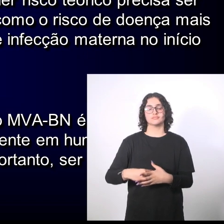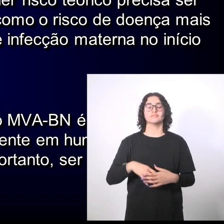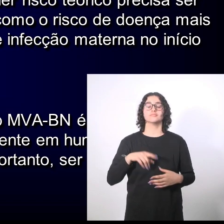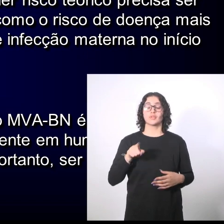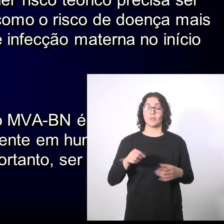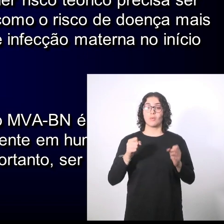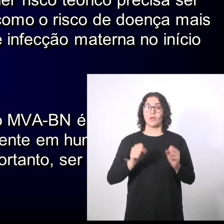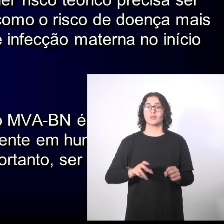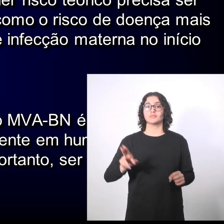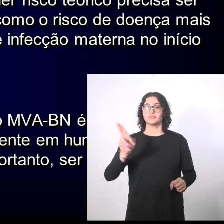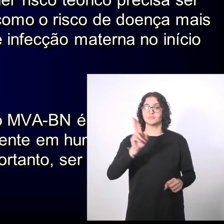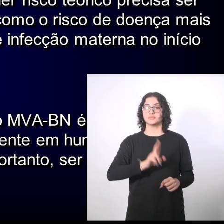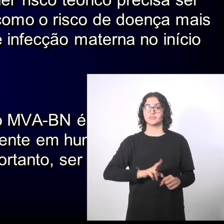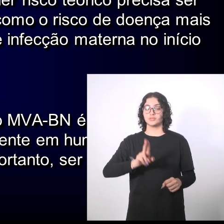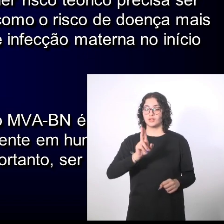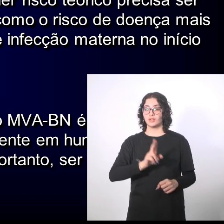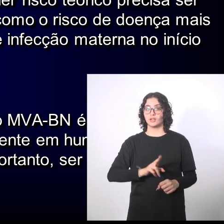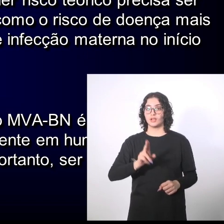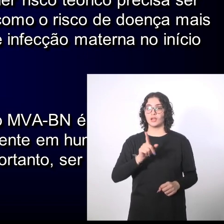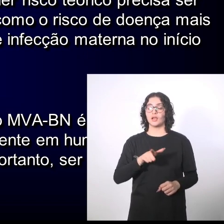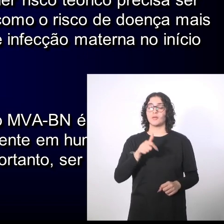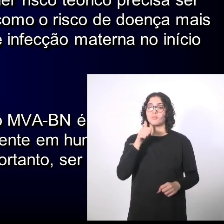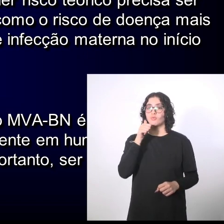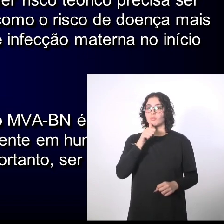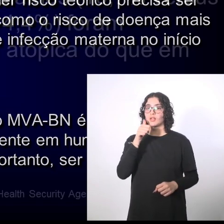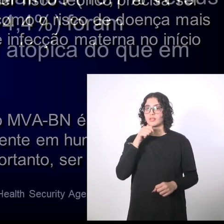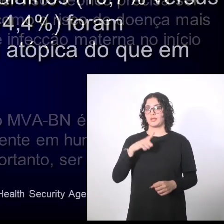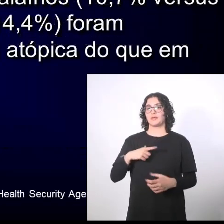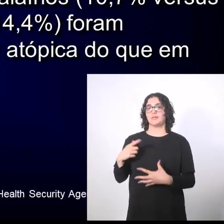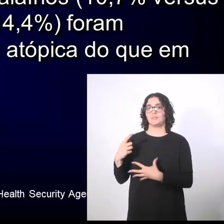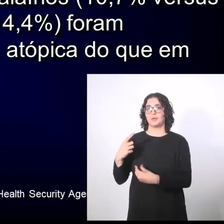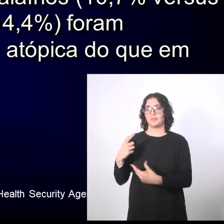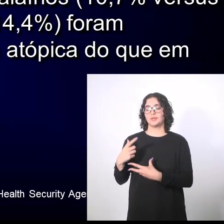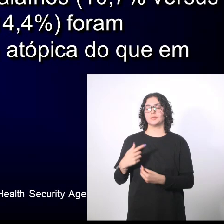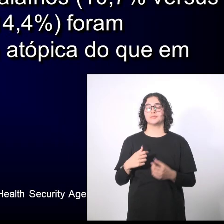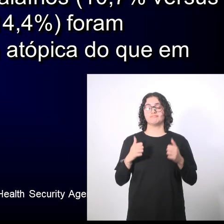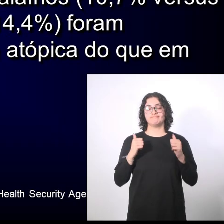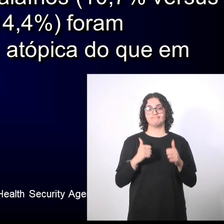ser utilizada em mulheres que estejam amamentando. Próximo.